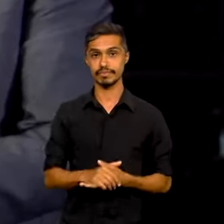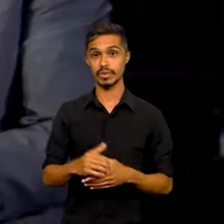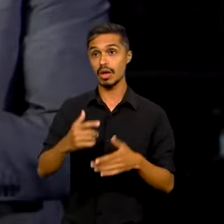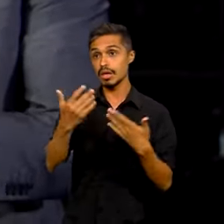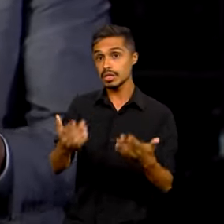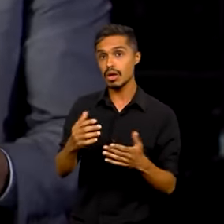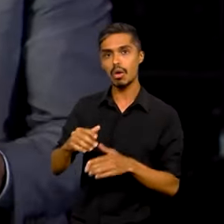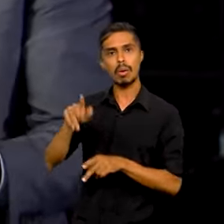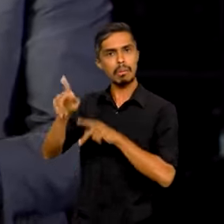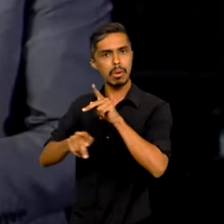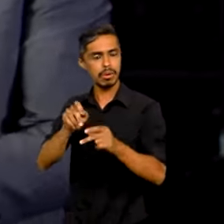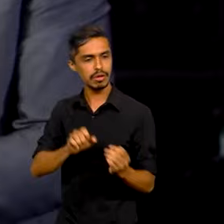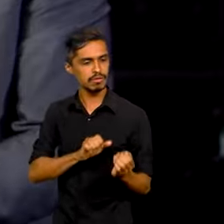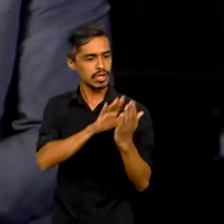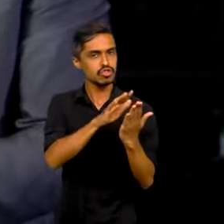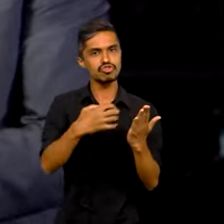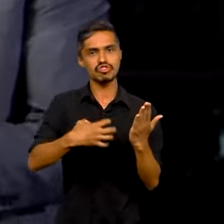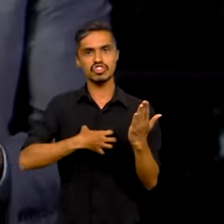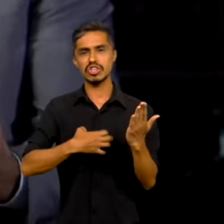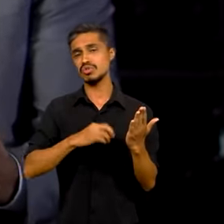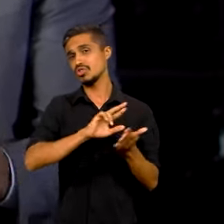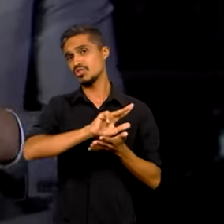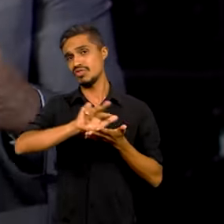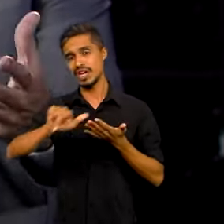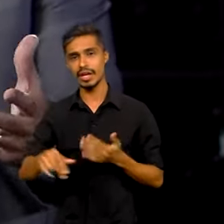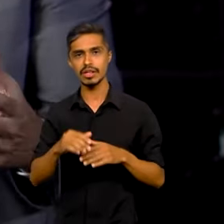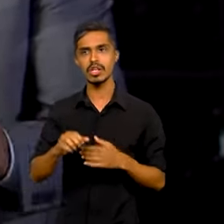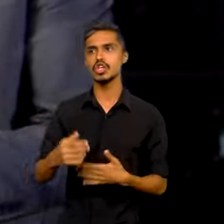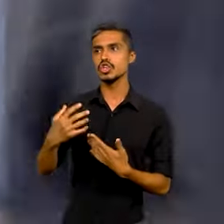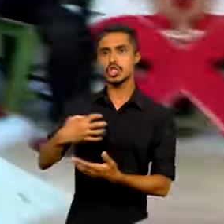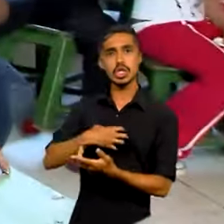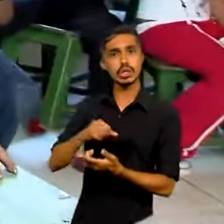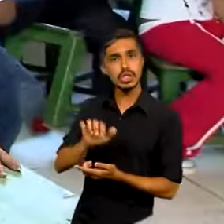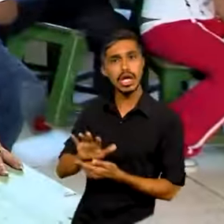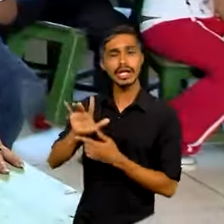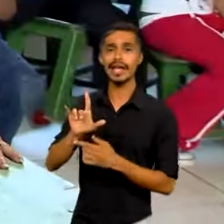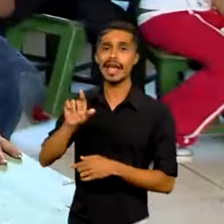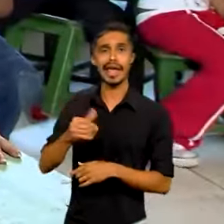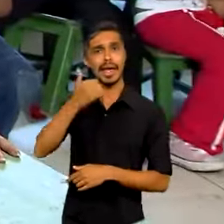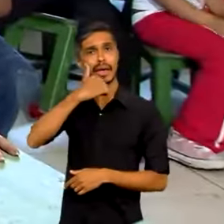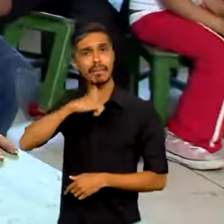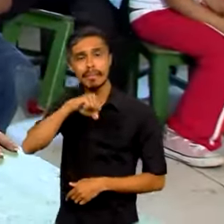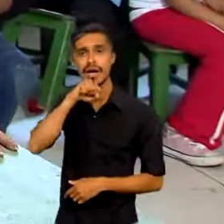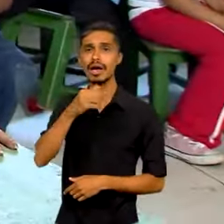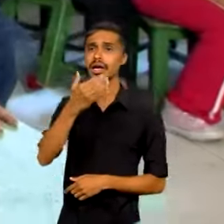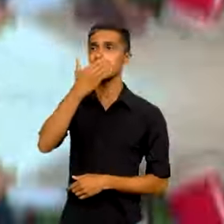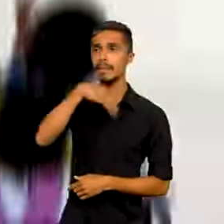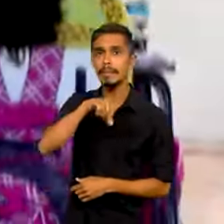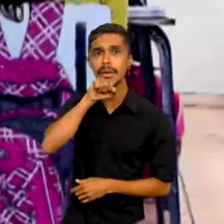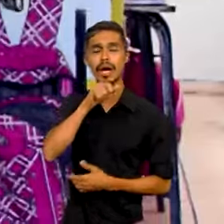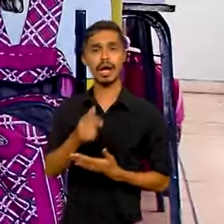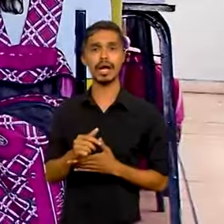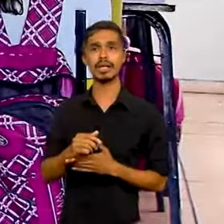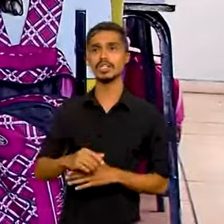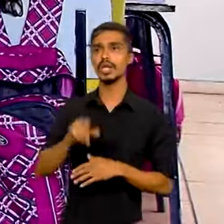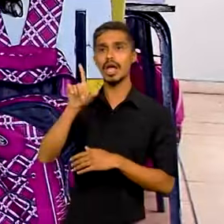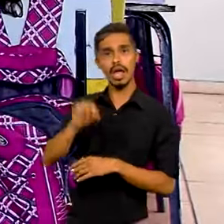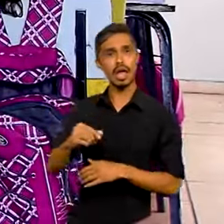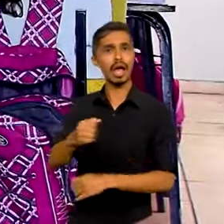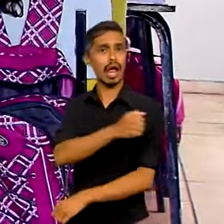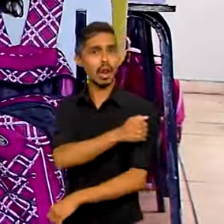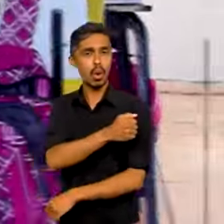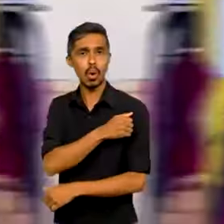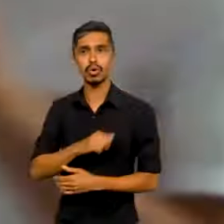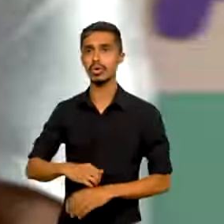são vistos pelos cidadãos de diferentes formas, né? O cidadão, de forma geral, são pais, são mães,